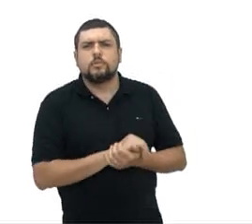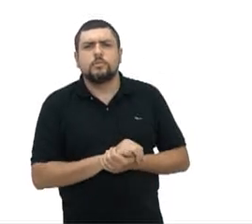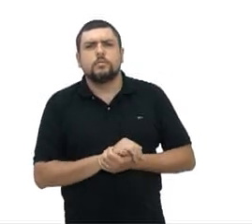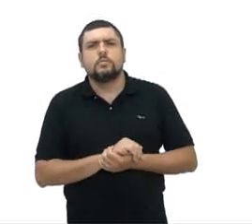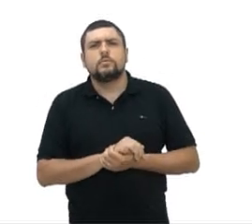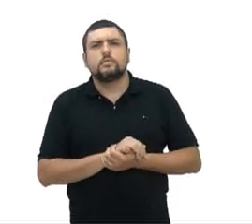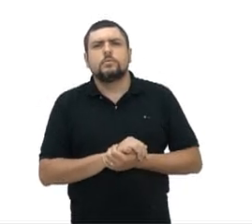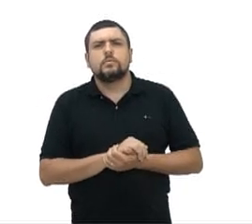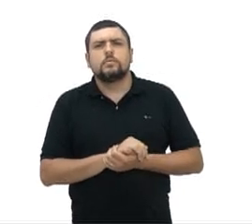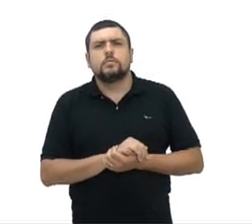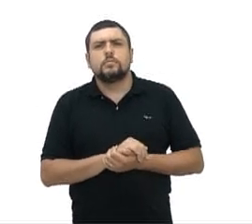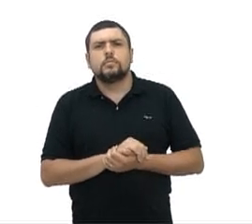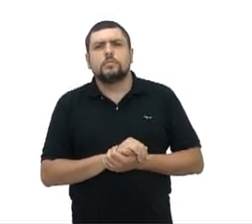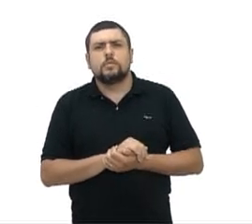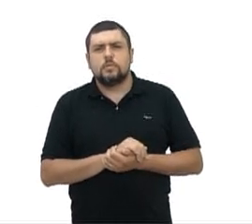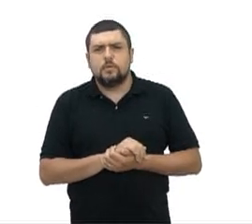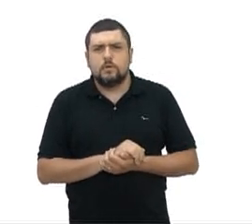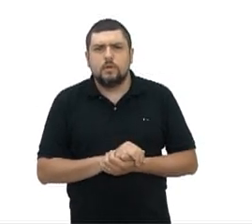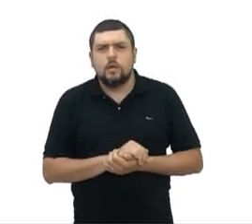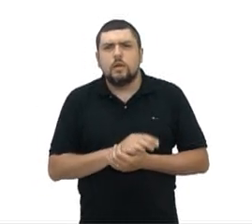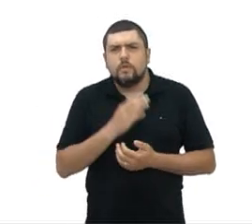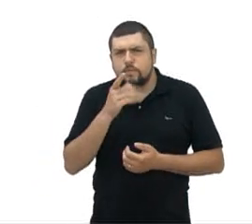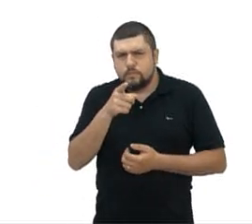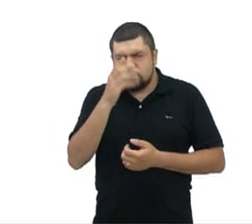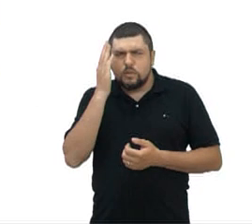Saberia dizer do que se trata essa fotografia?